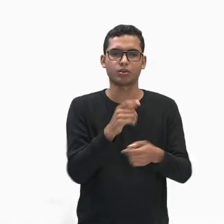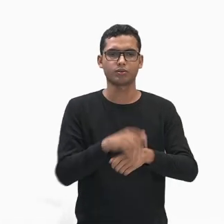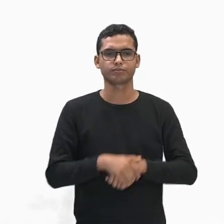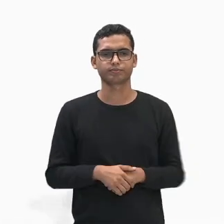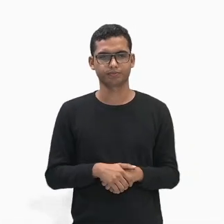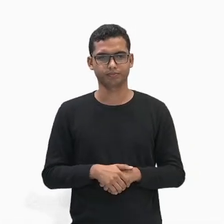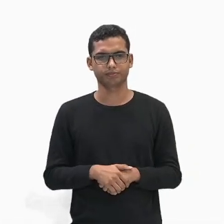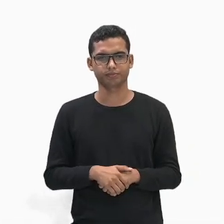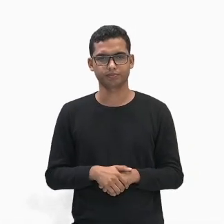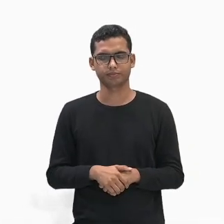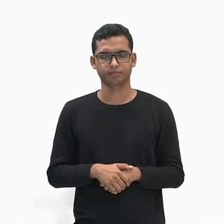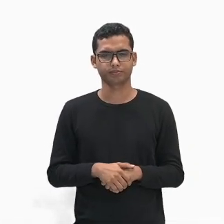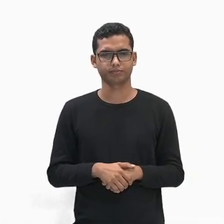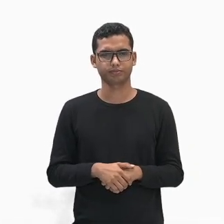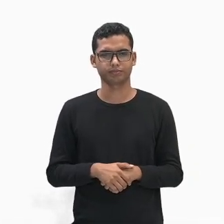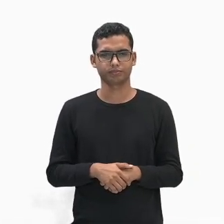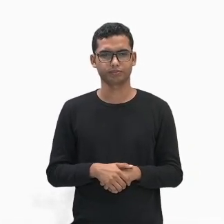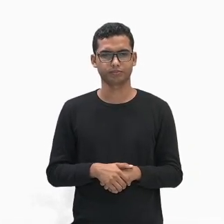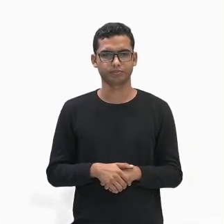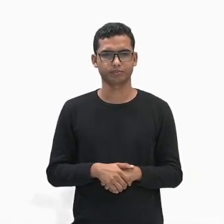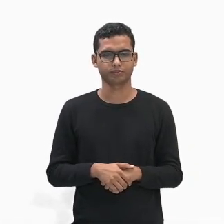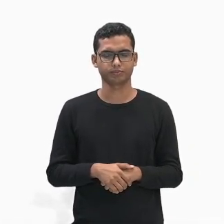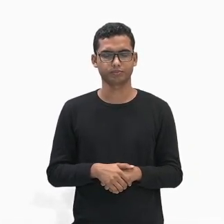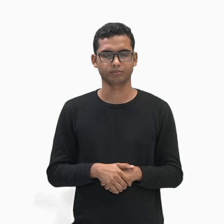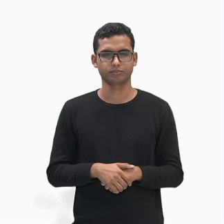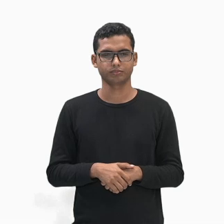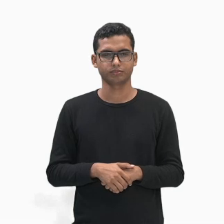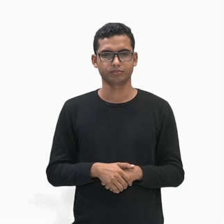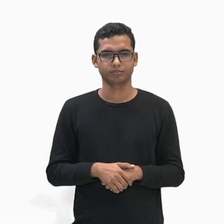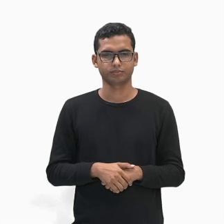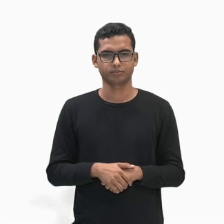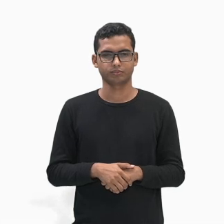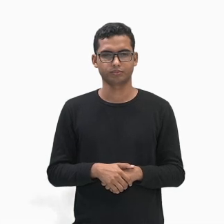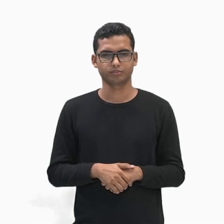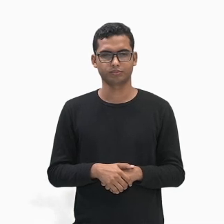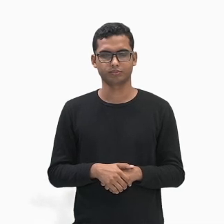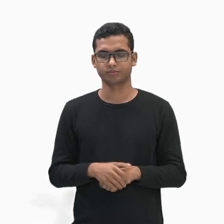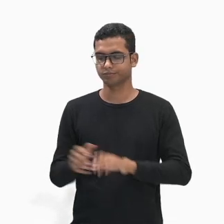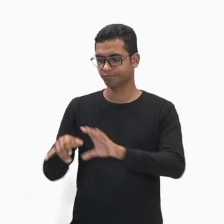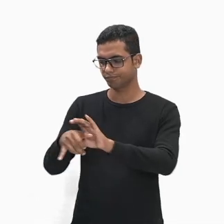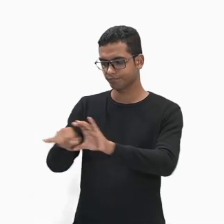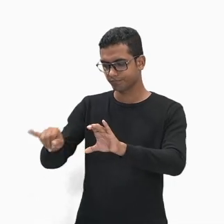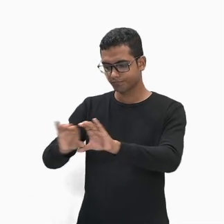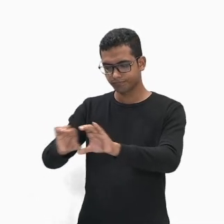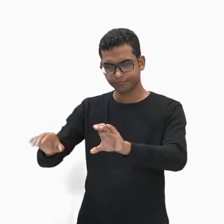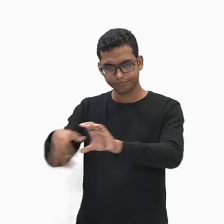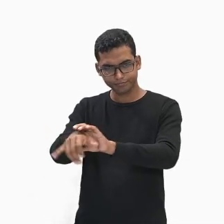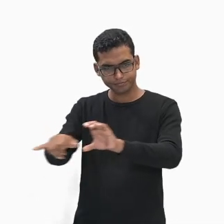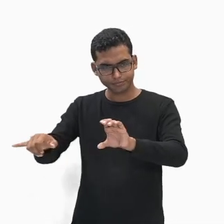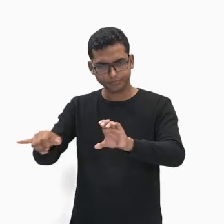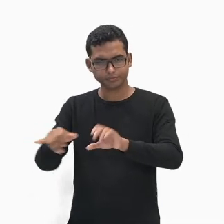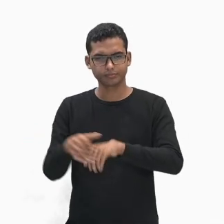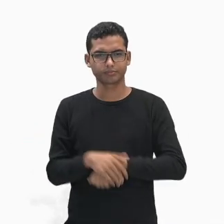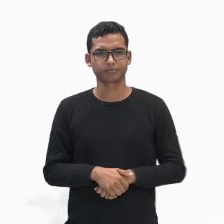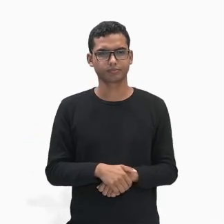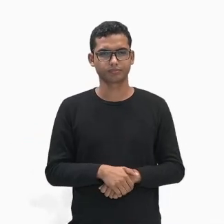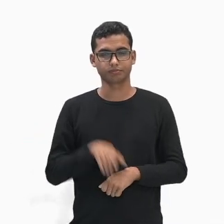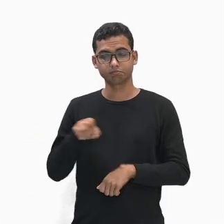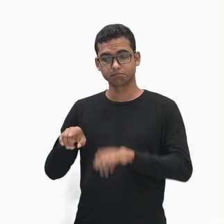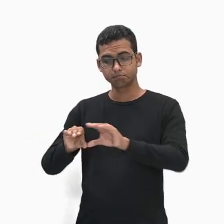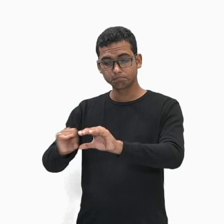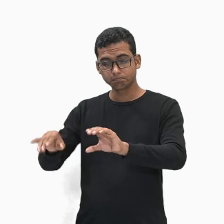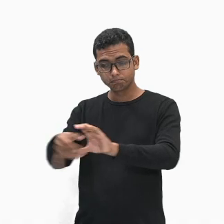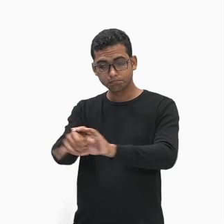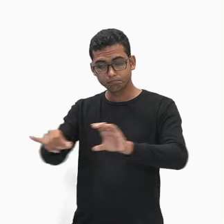A diferença entre os condutores, olhem só comigo. Os